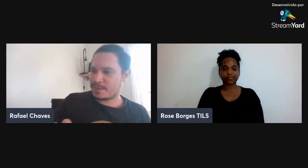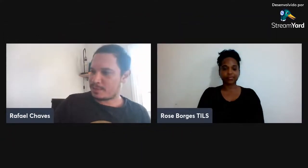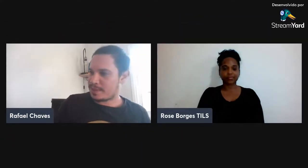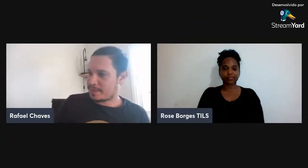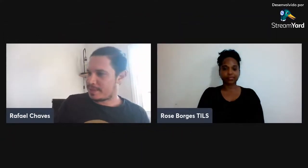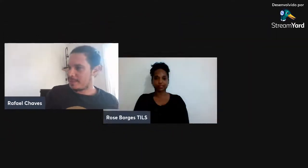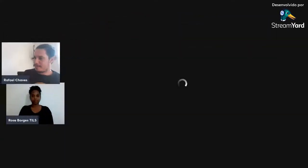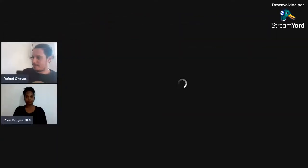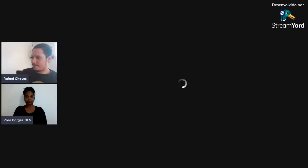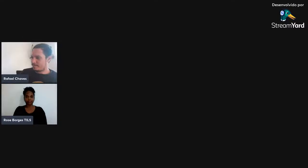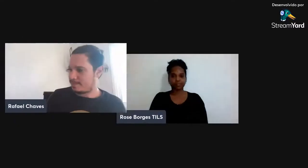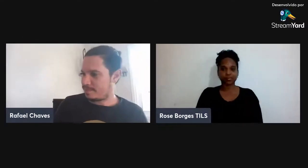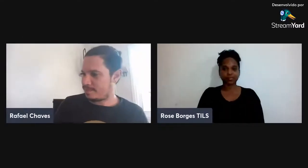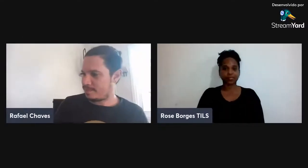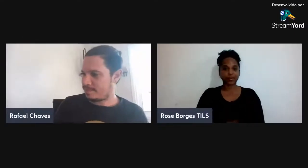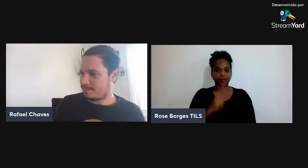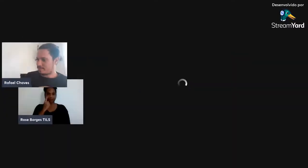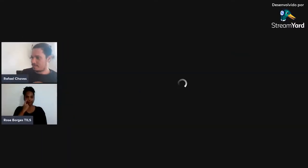Estão vendo aí a minha tela?